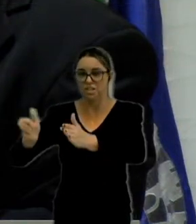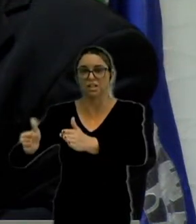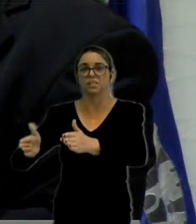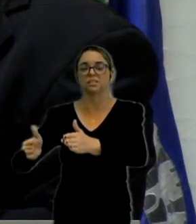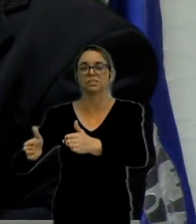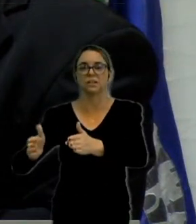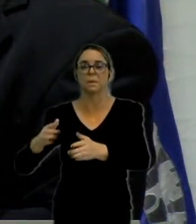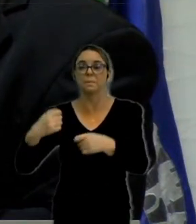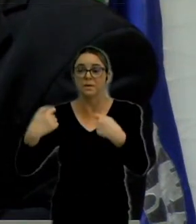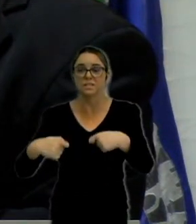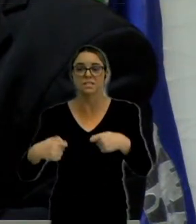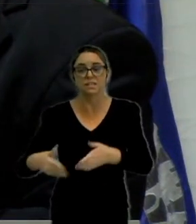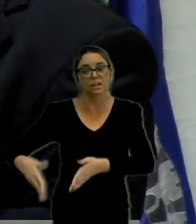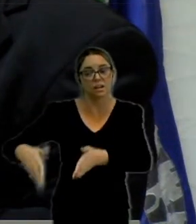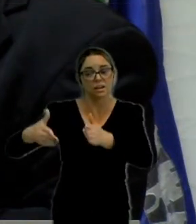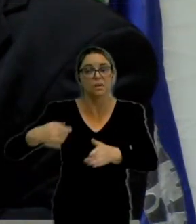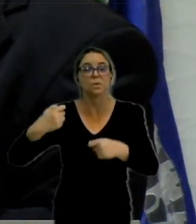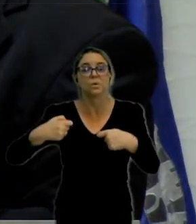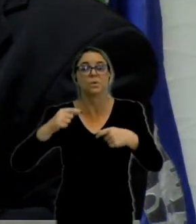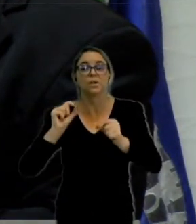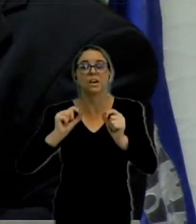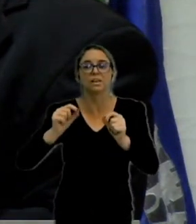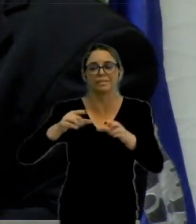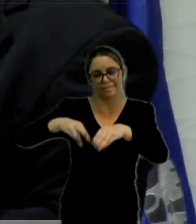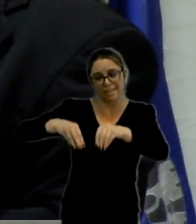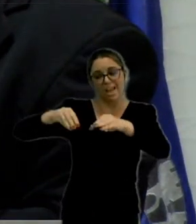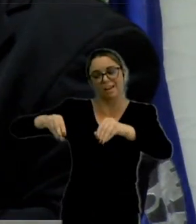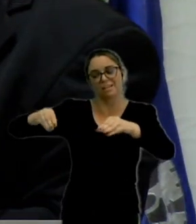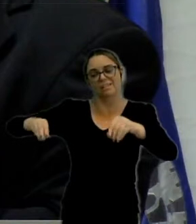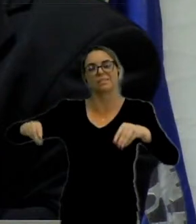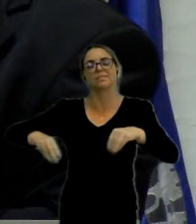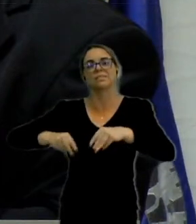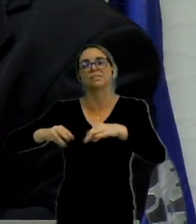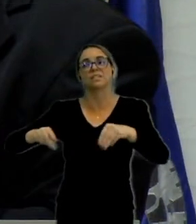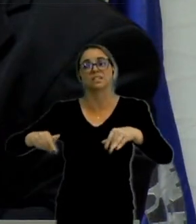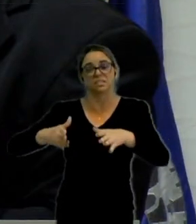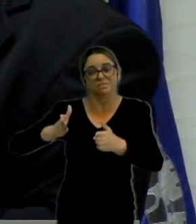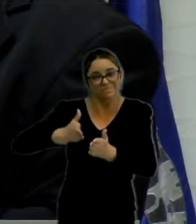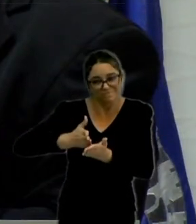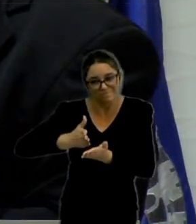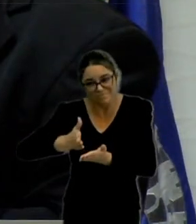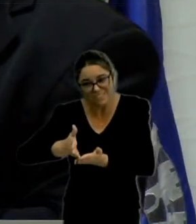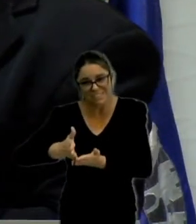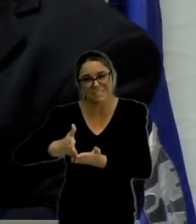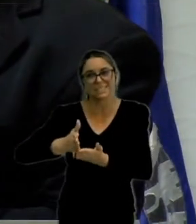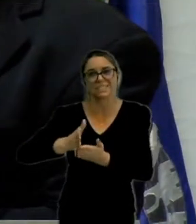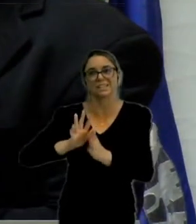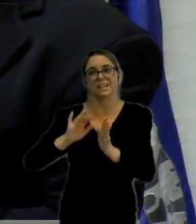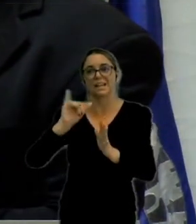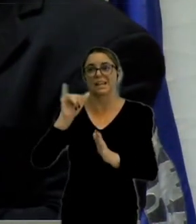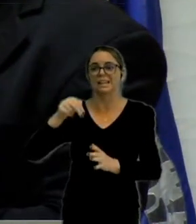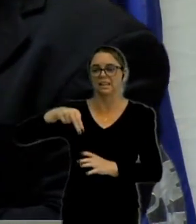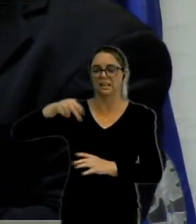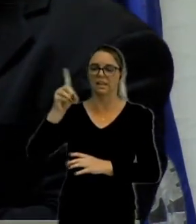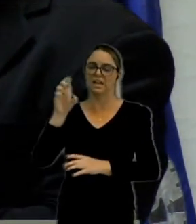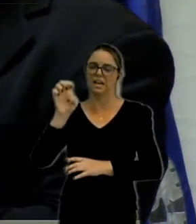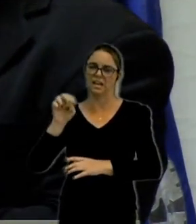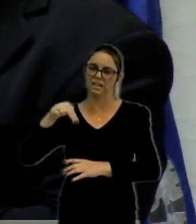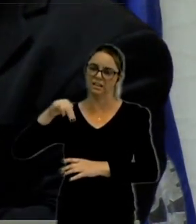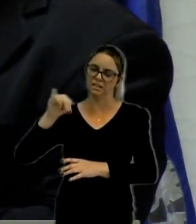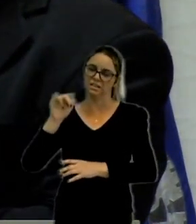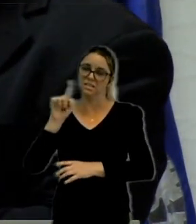Um projeto de uma pista tem que indenizar primeiro as terras. Que ela não passa no meio ali, ela vai ter que passar no meio e indenizar 10 metros para lá, 10 para cá.